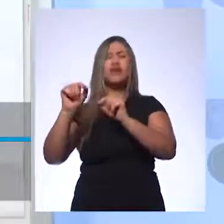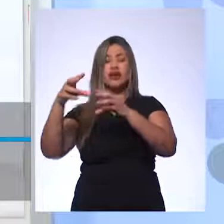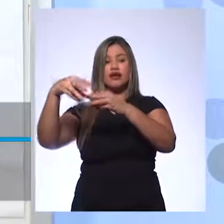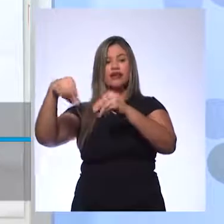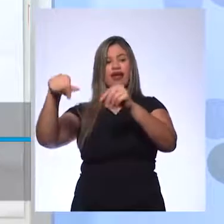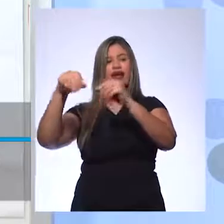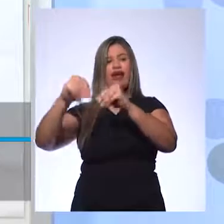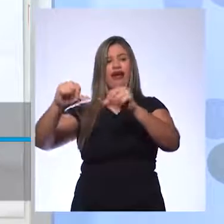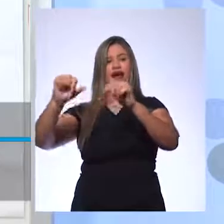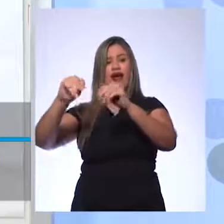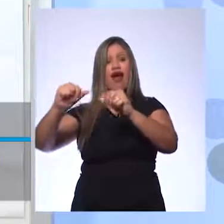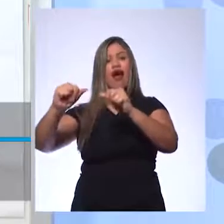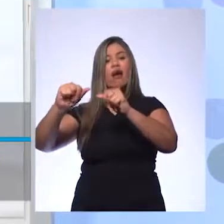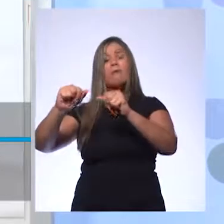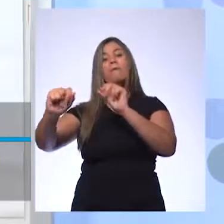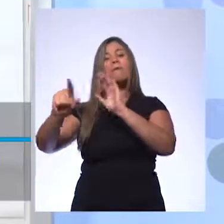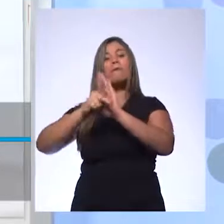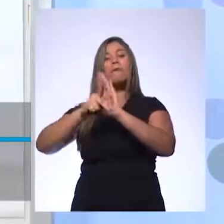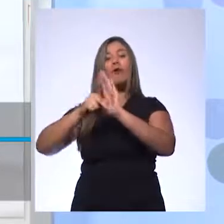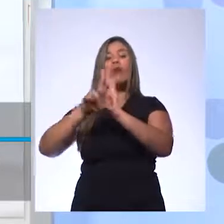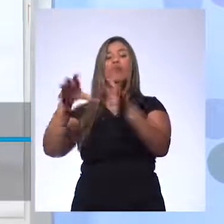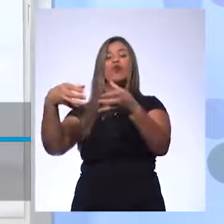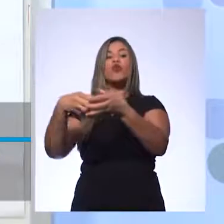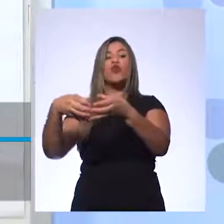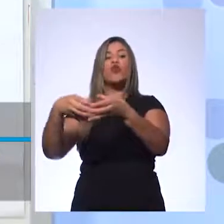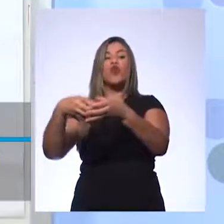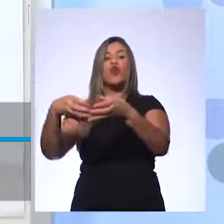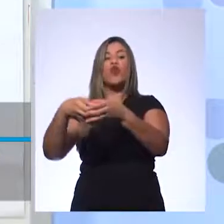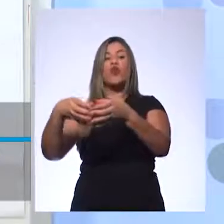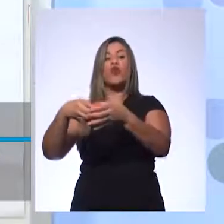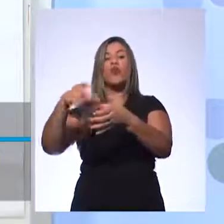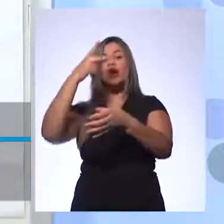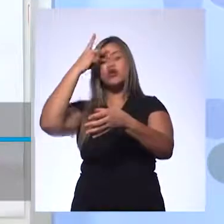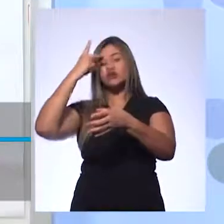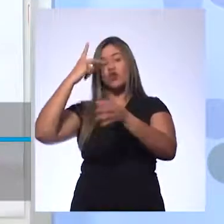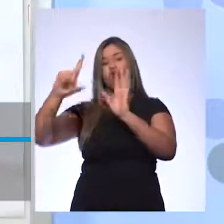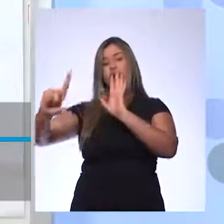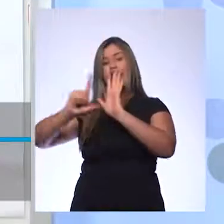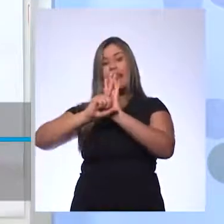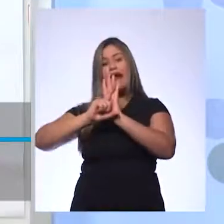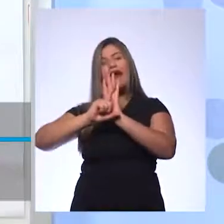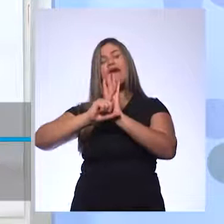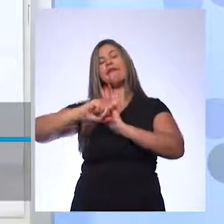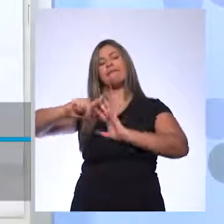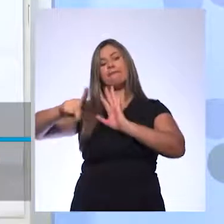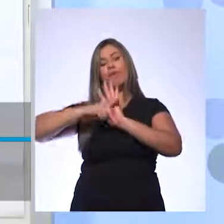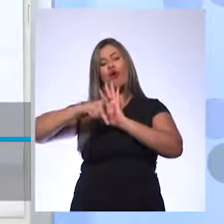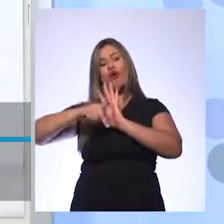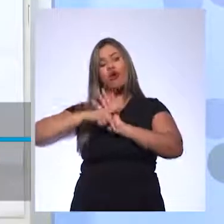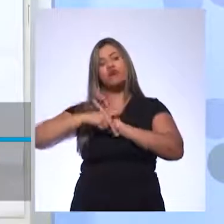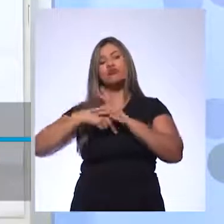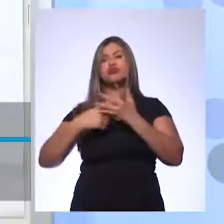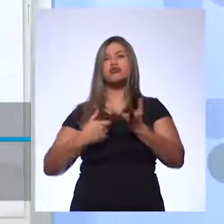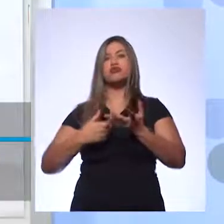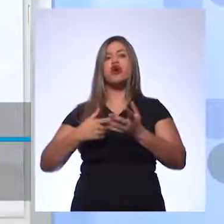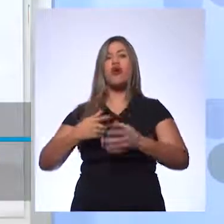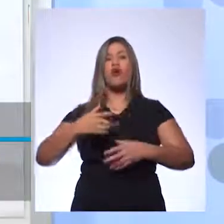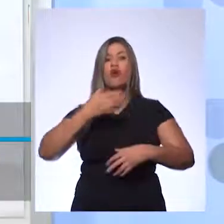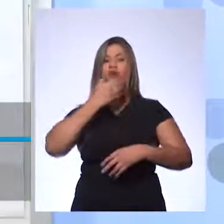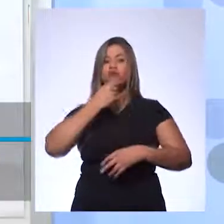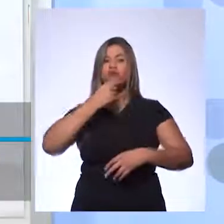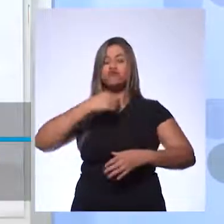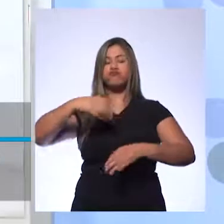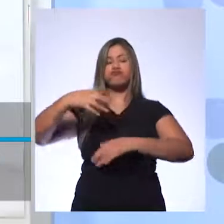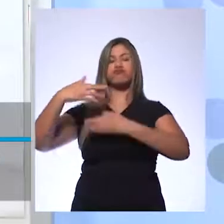terra que nessa terra nós temos ali um grupo que vive de acordo com suas leis de acordo com o seu senhor feudal